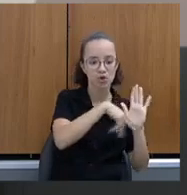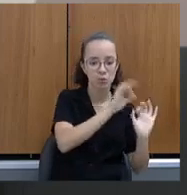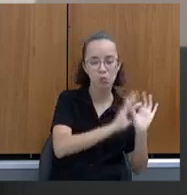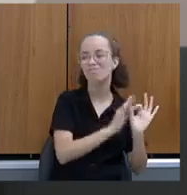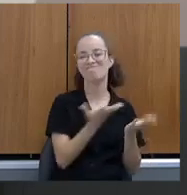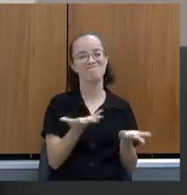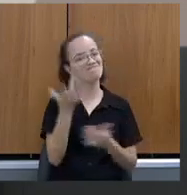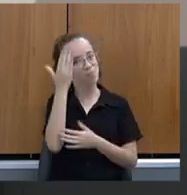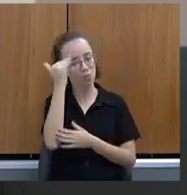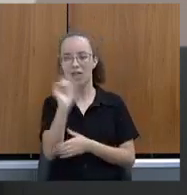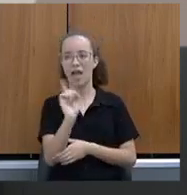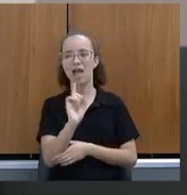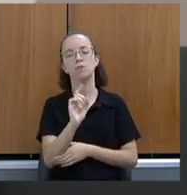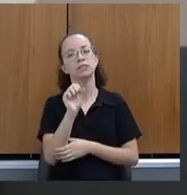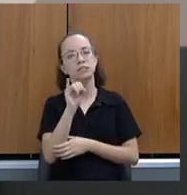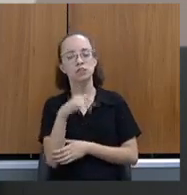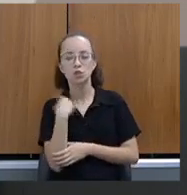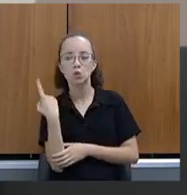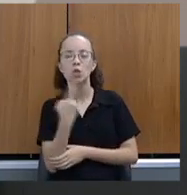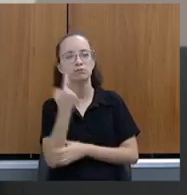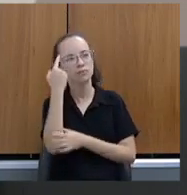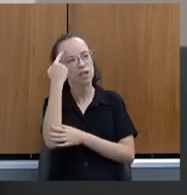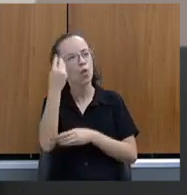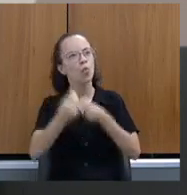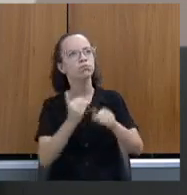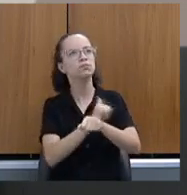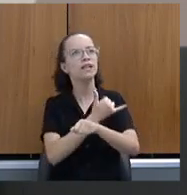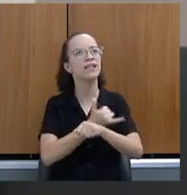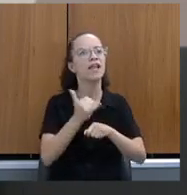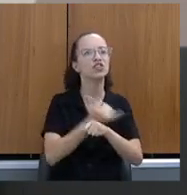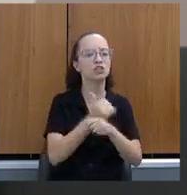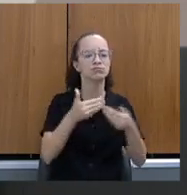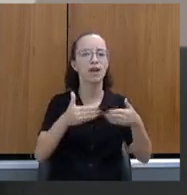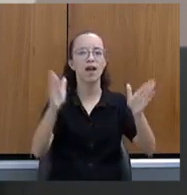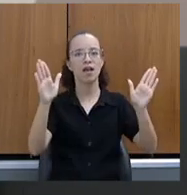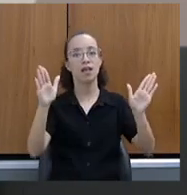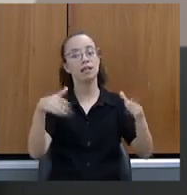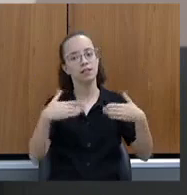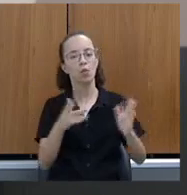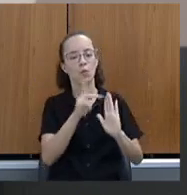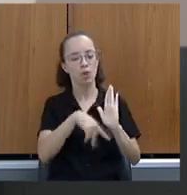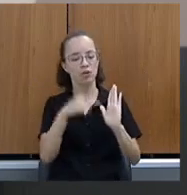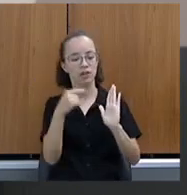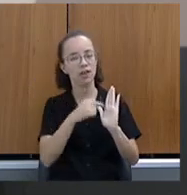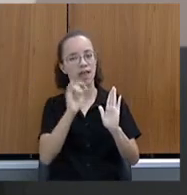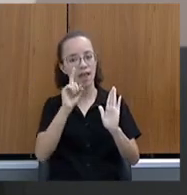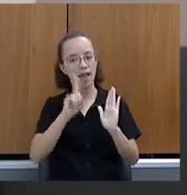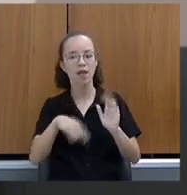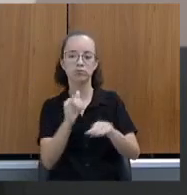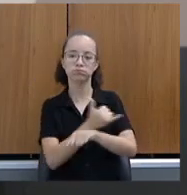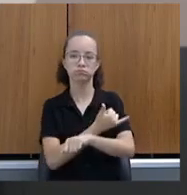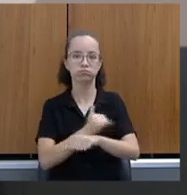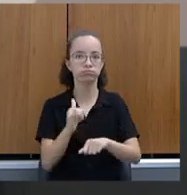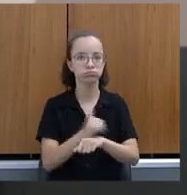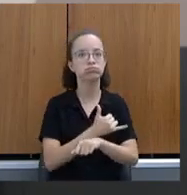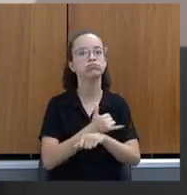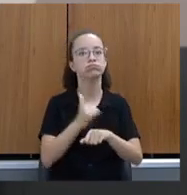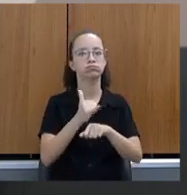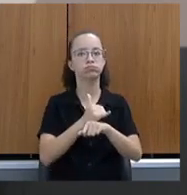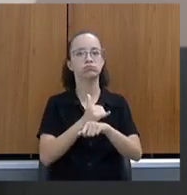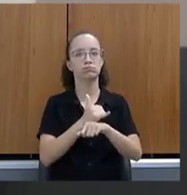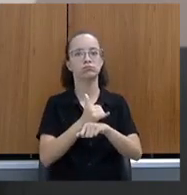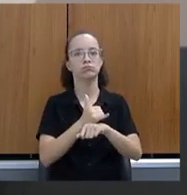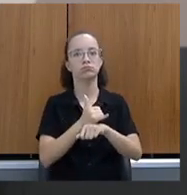descentralizar nós que olhar a realidade desse povo e o descentra Traz esse mecanismo de uma